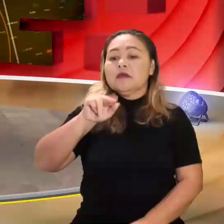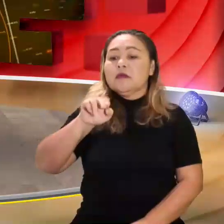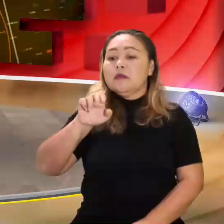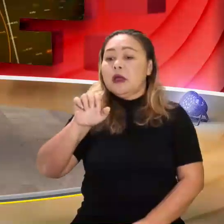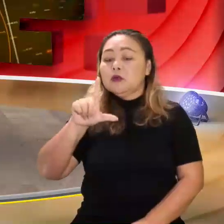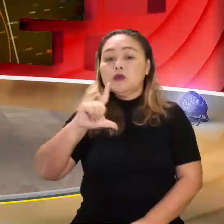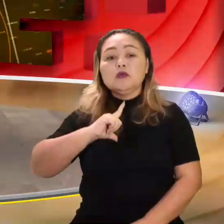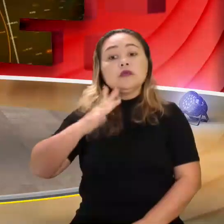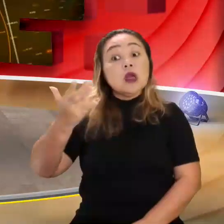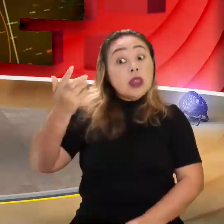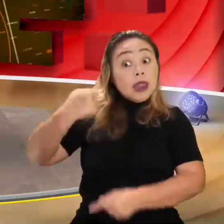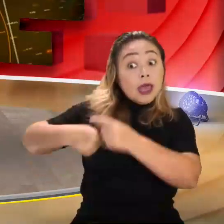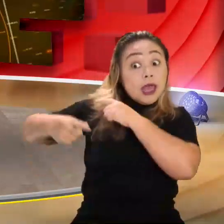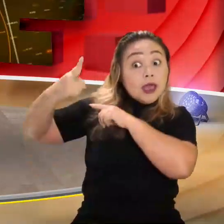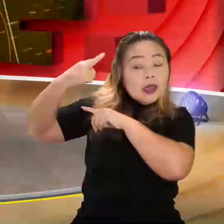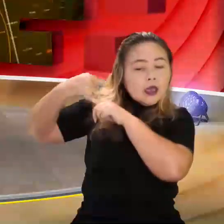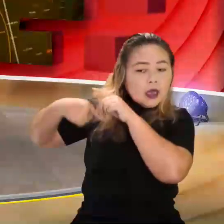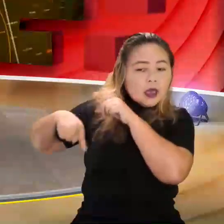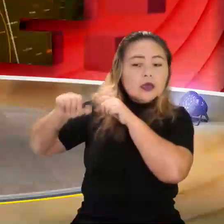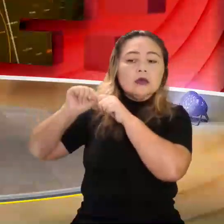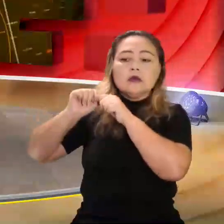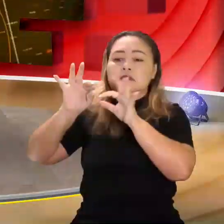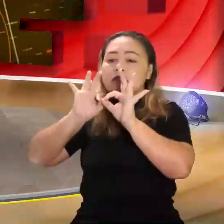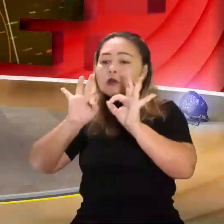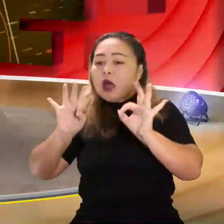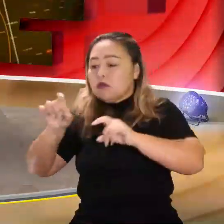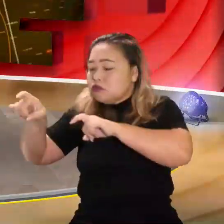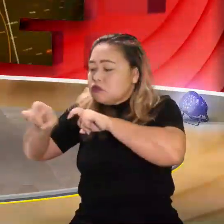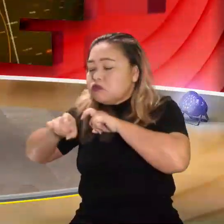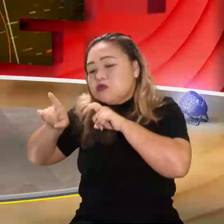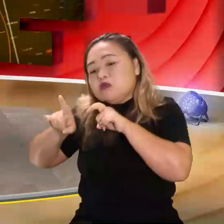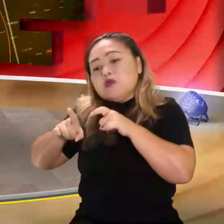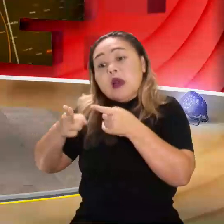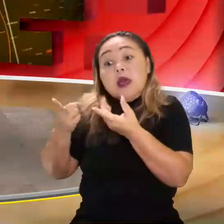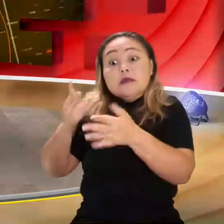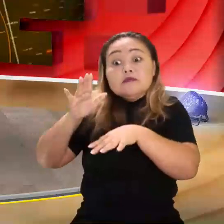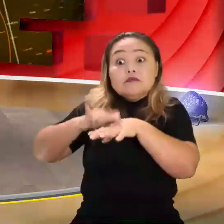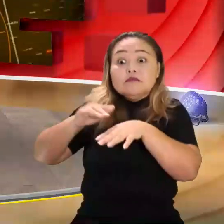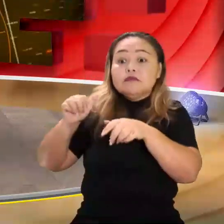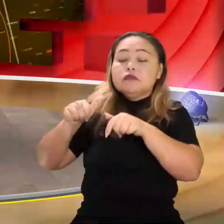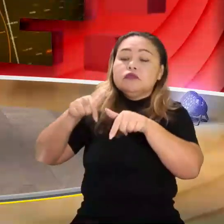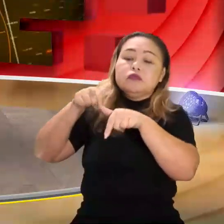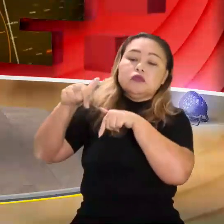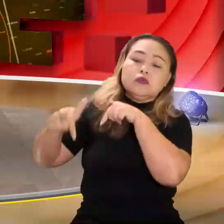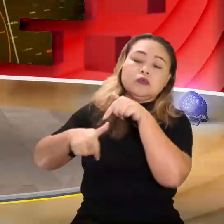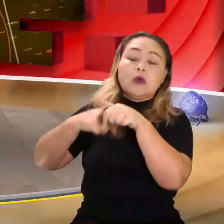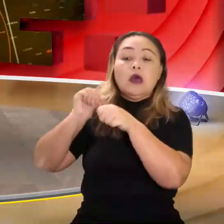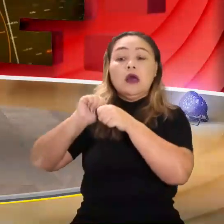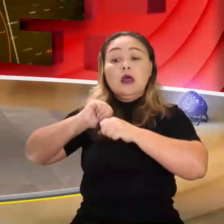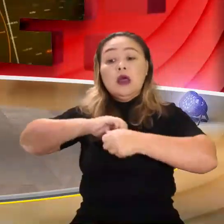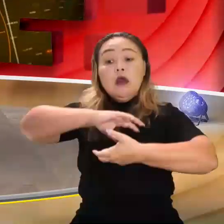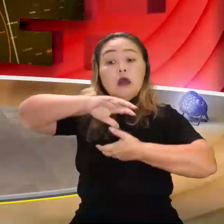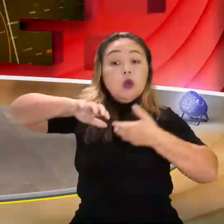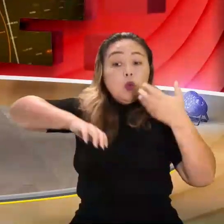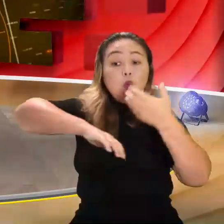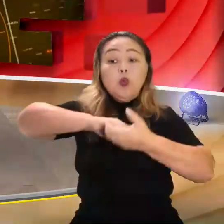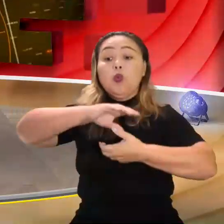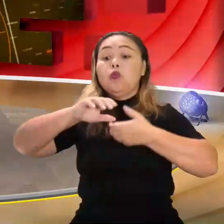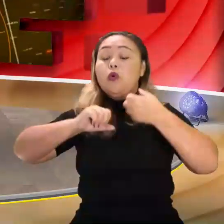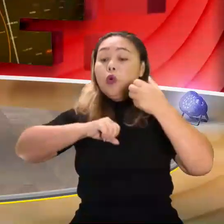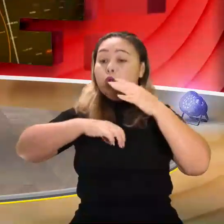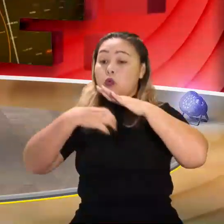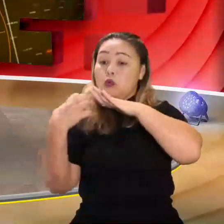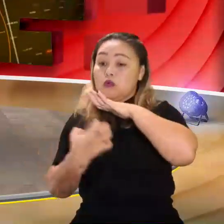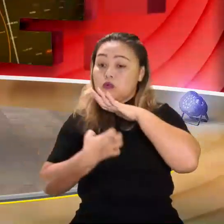então, na época, né, a produção, né, agrícola era muito manual. Aí depois teve a Revolução Industrial. Isso, E aí, então,